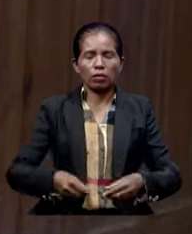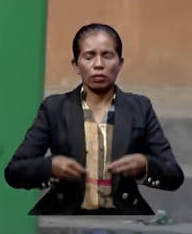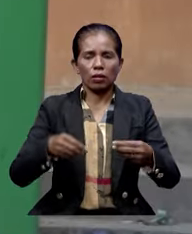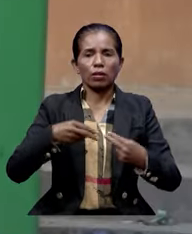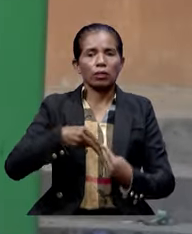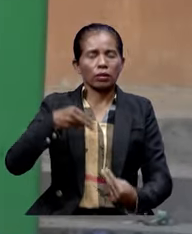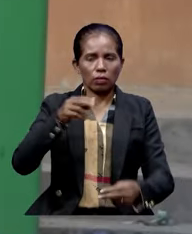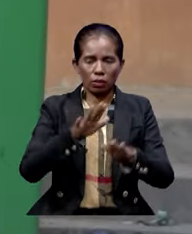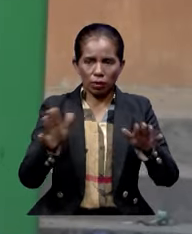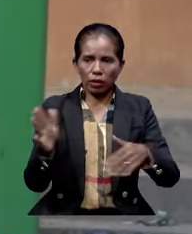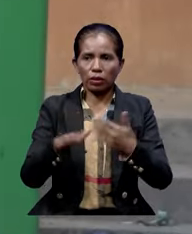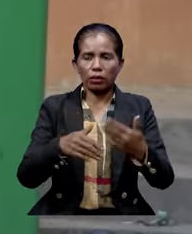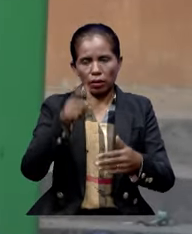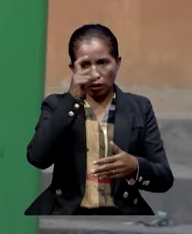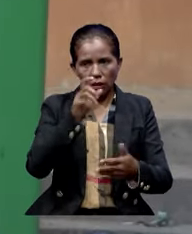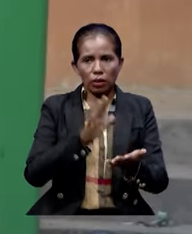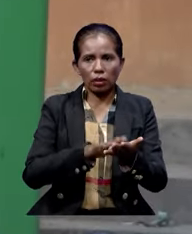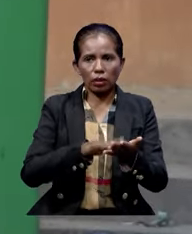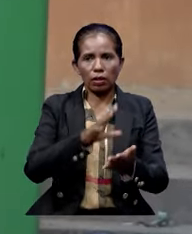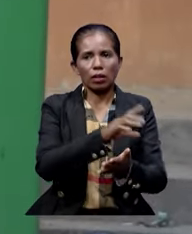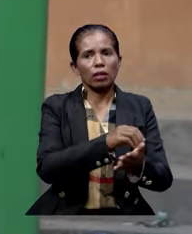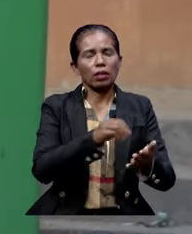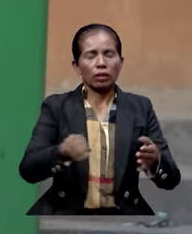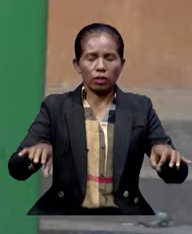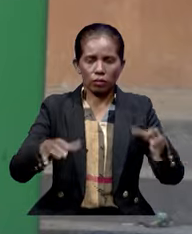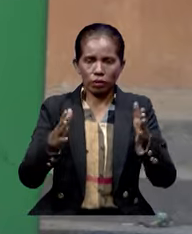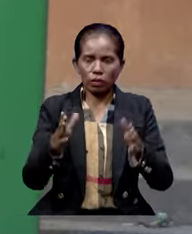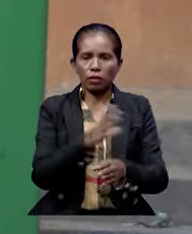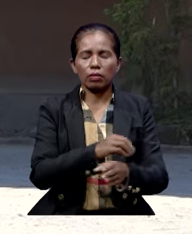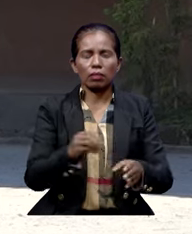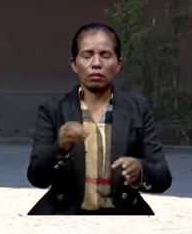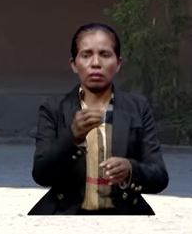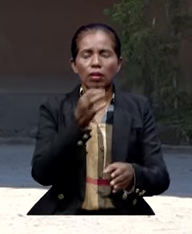barecira Nien ho idade escolar, no promove sistema sira ihan Nien ne be